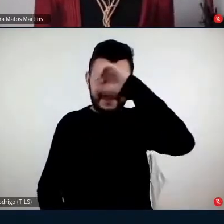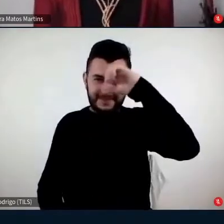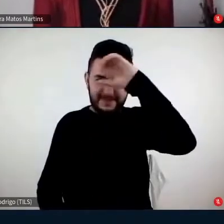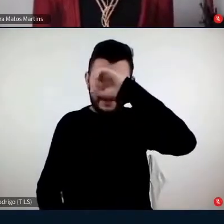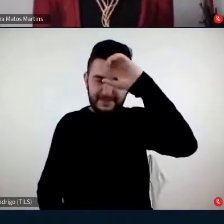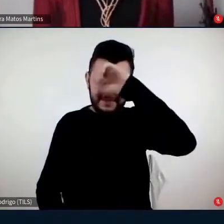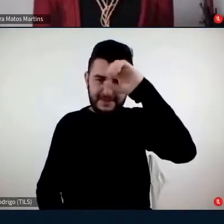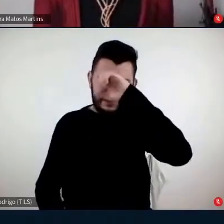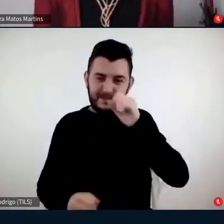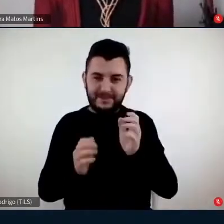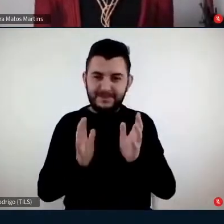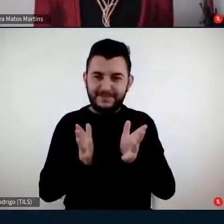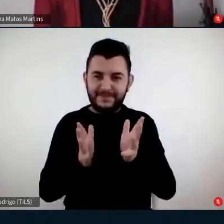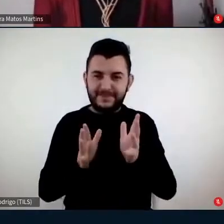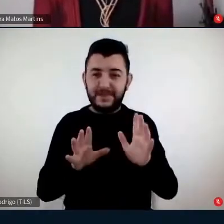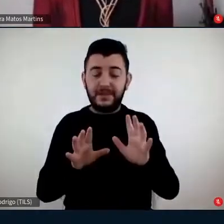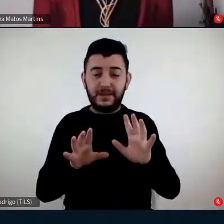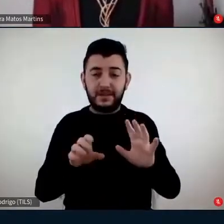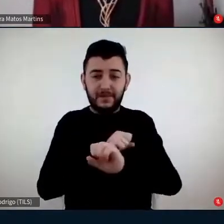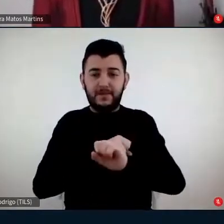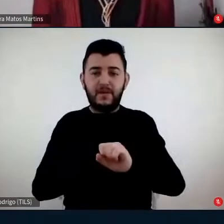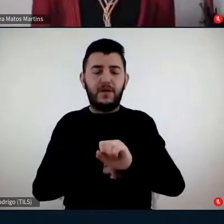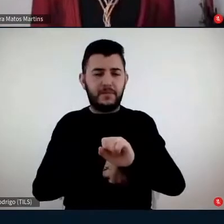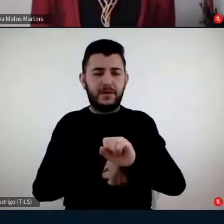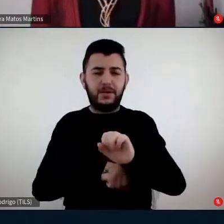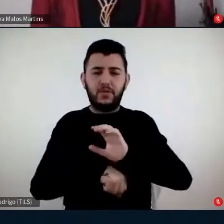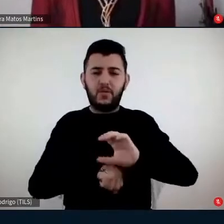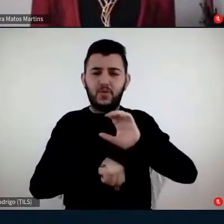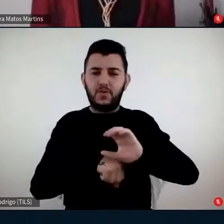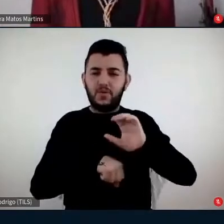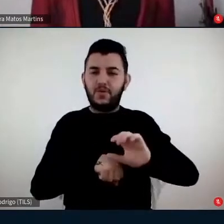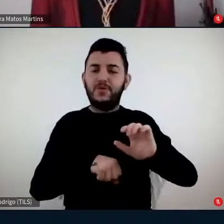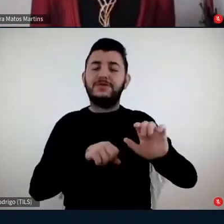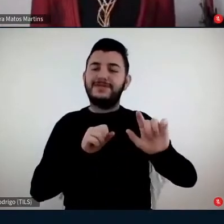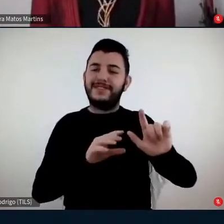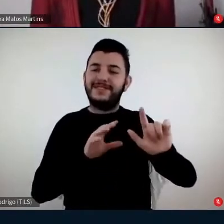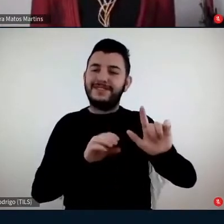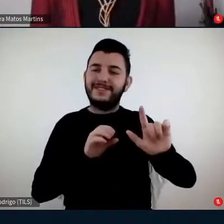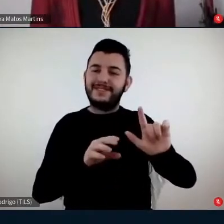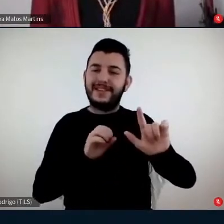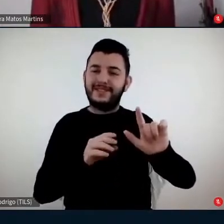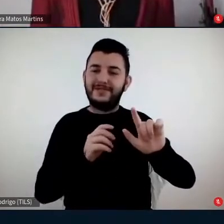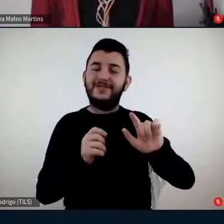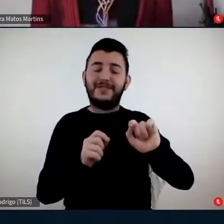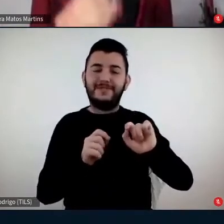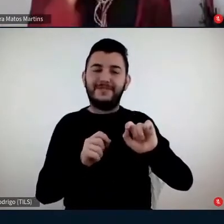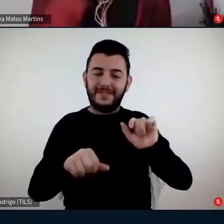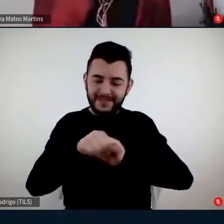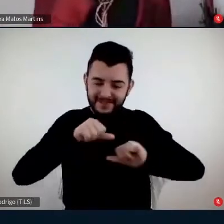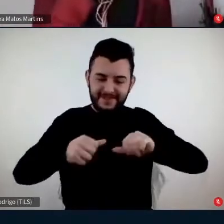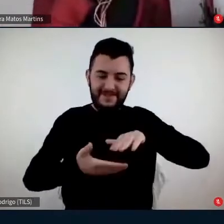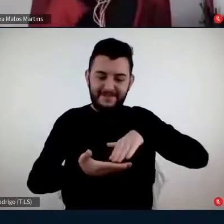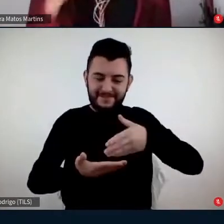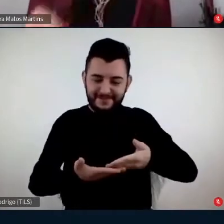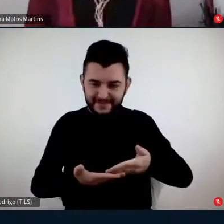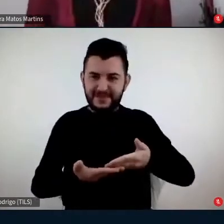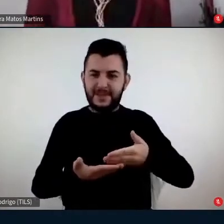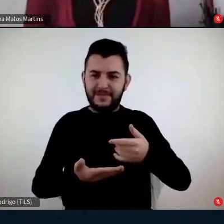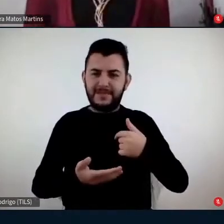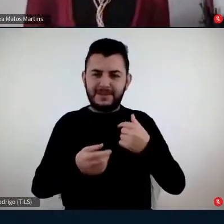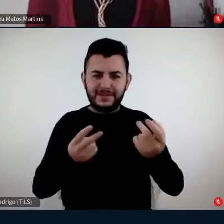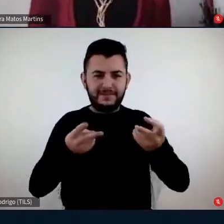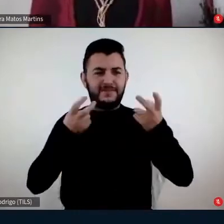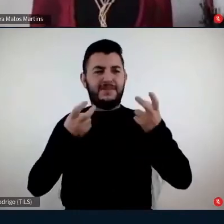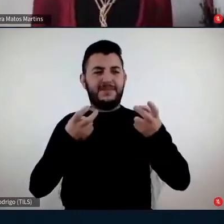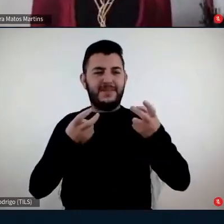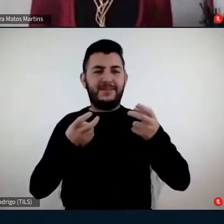se forma numa licenciatura, que se torna intérprete, que vai à educação, que se depara com tudo isso, que está lá na formação dos